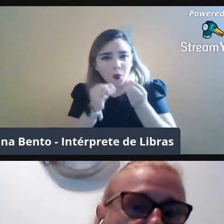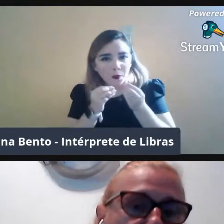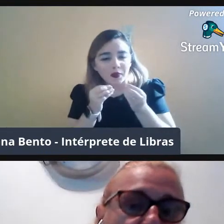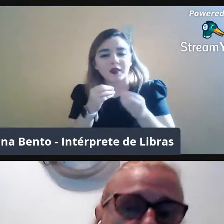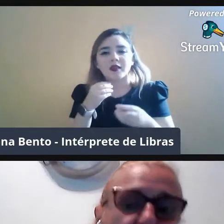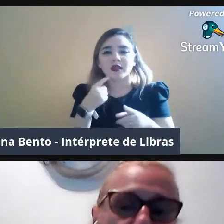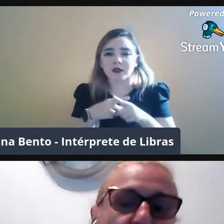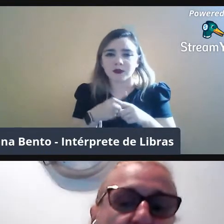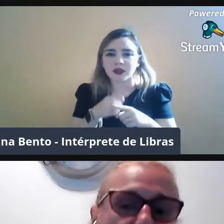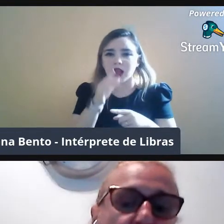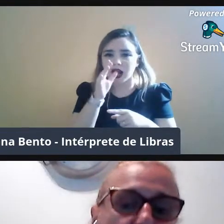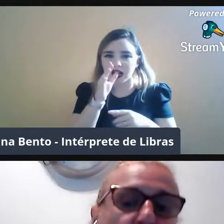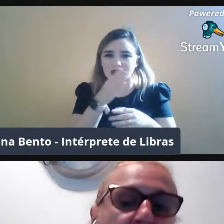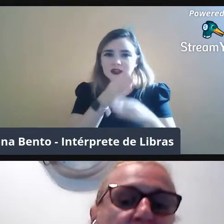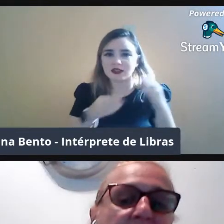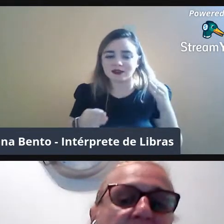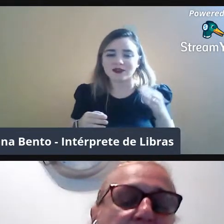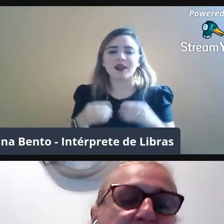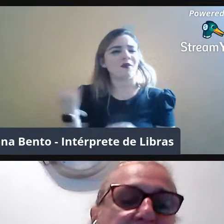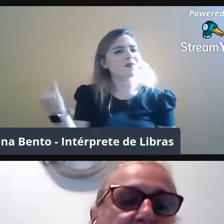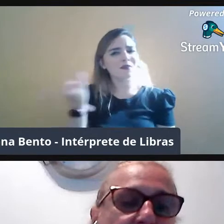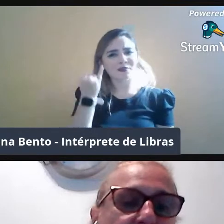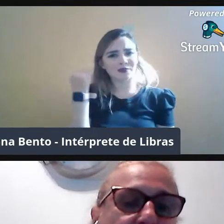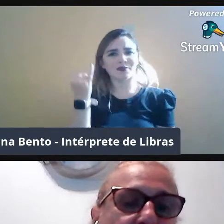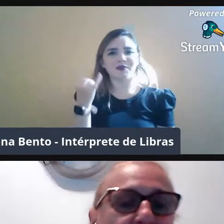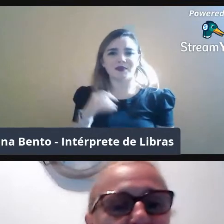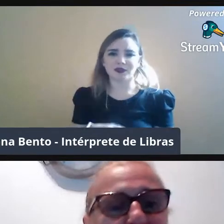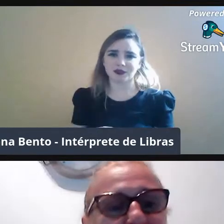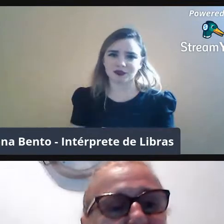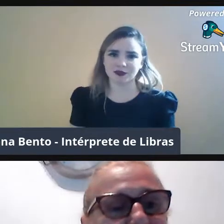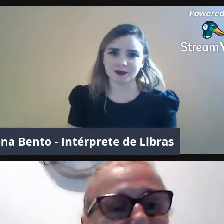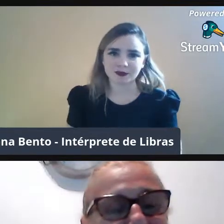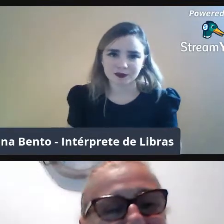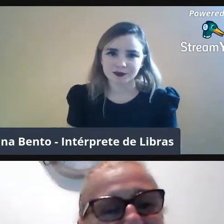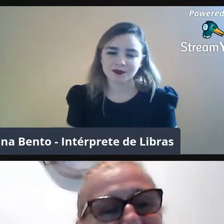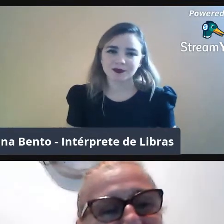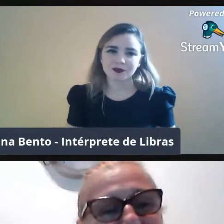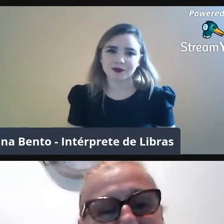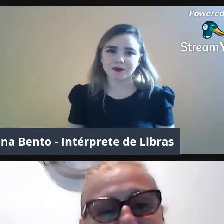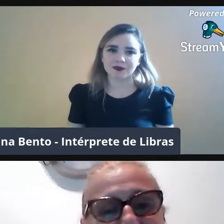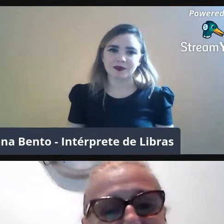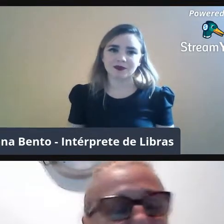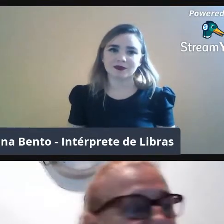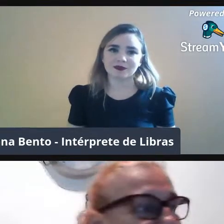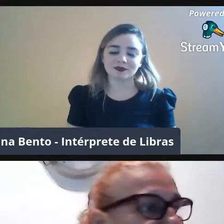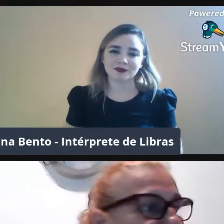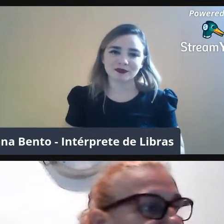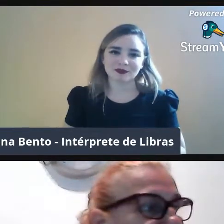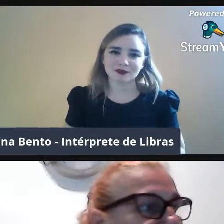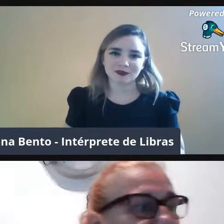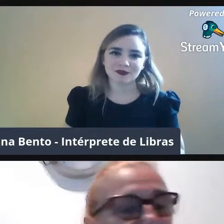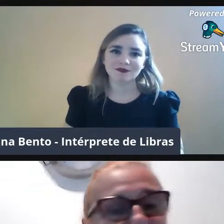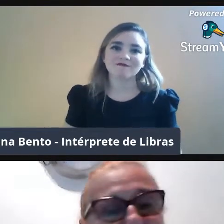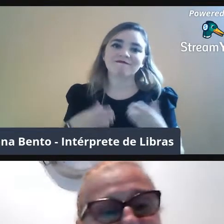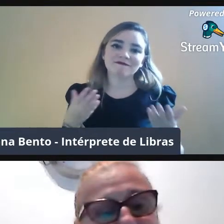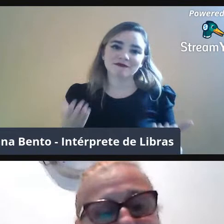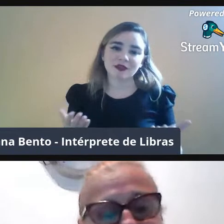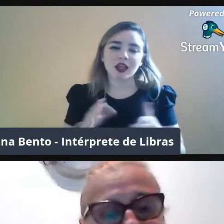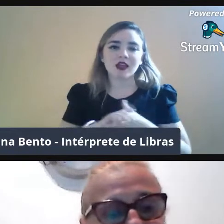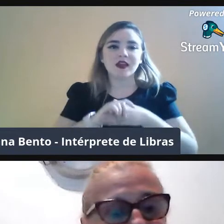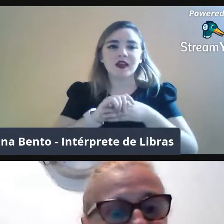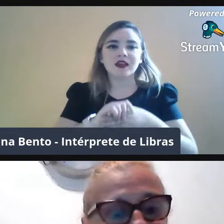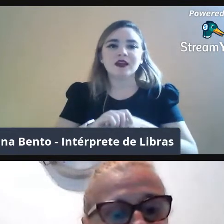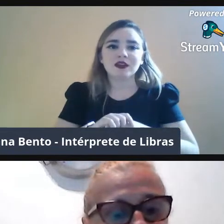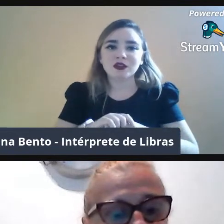tempo inteiro. E isso é extremamente importante. Sim. Né, Sil? Com certeza. Gente, a gente já